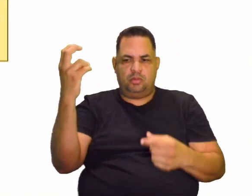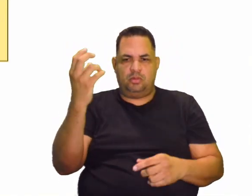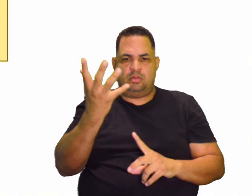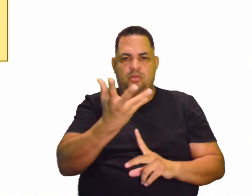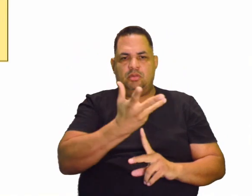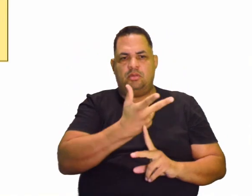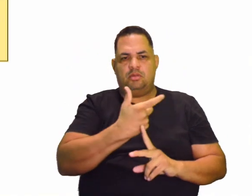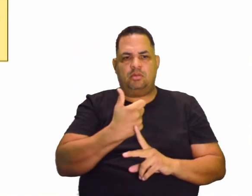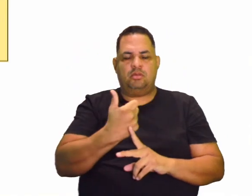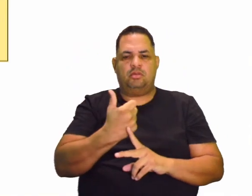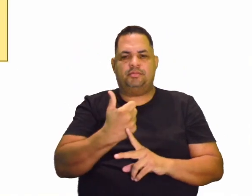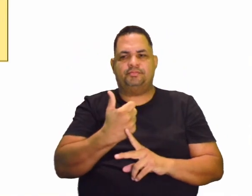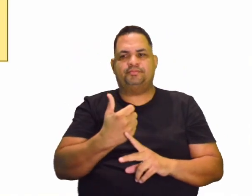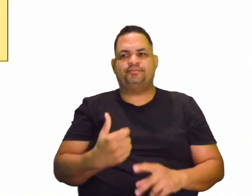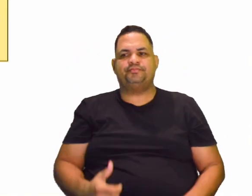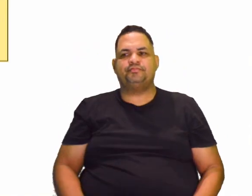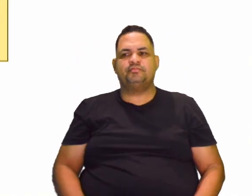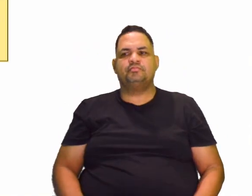alguma